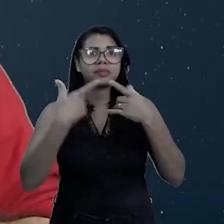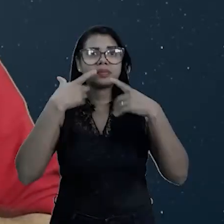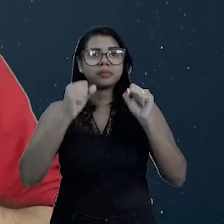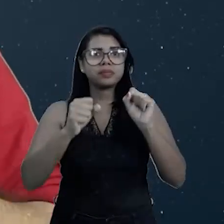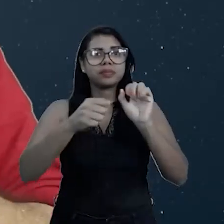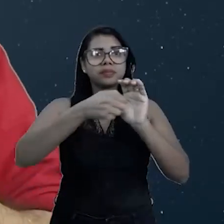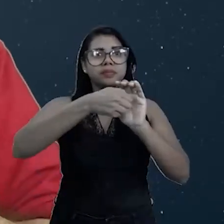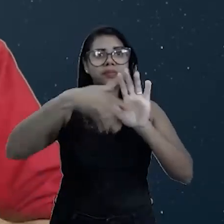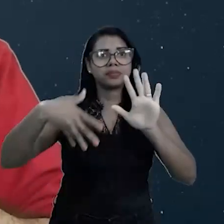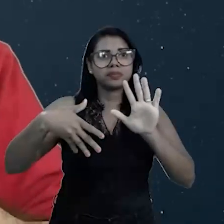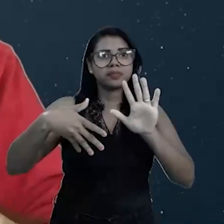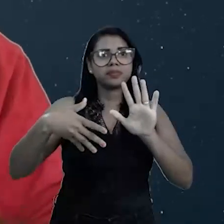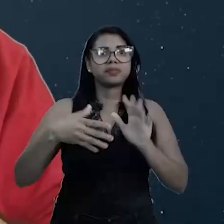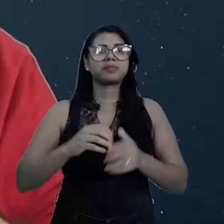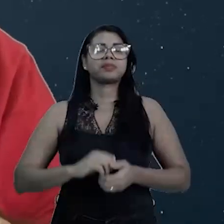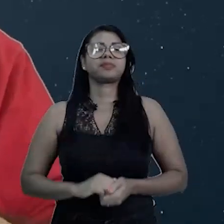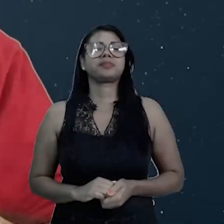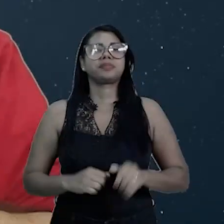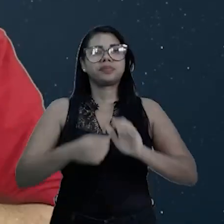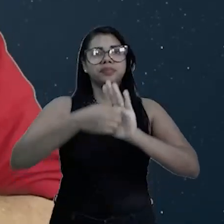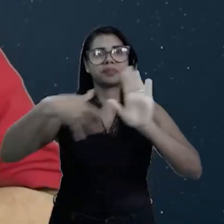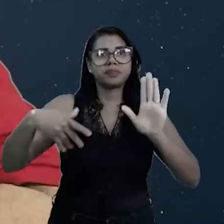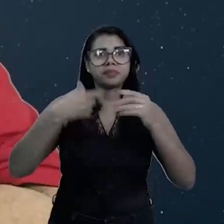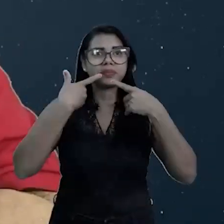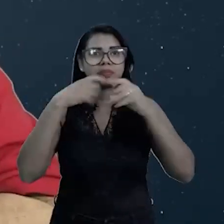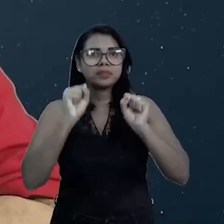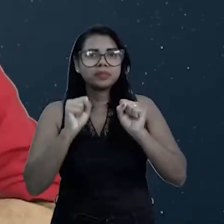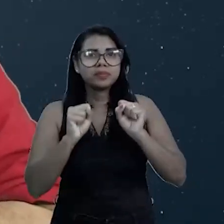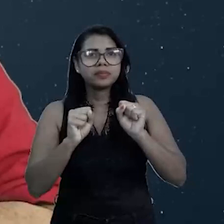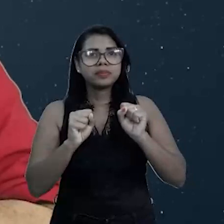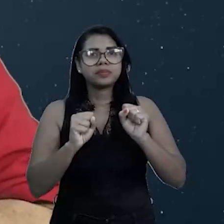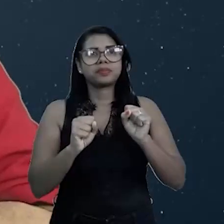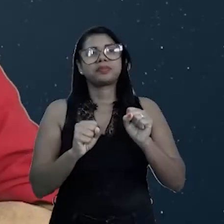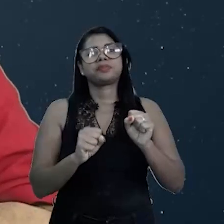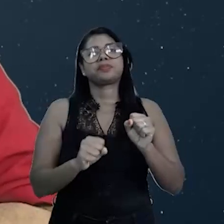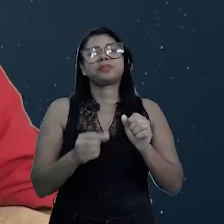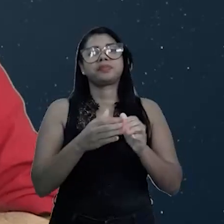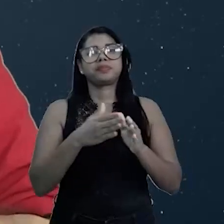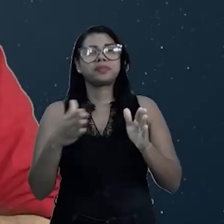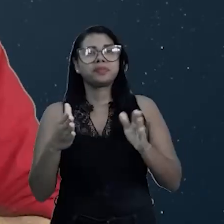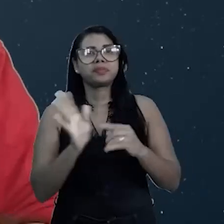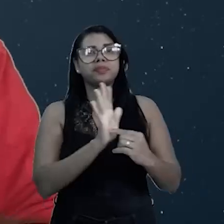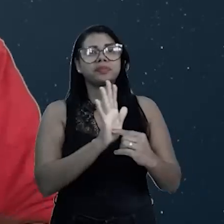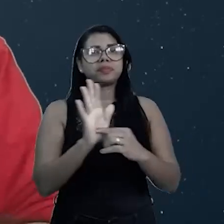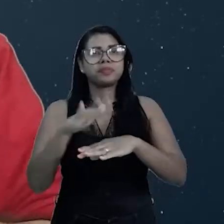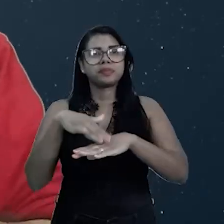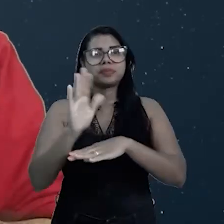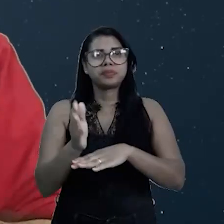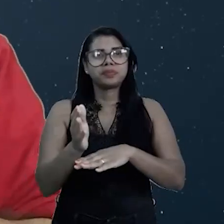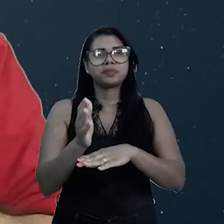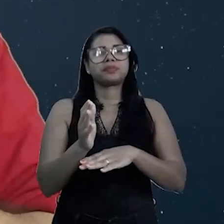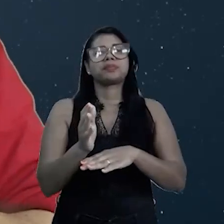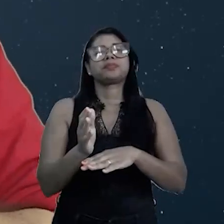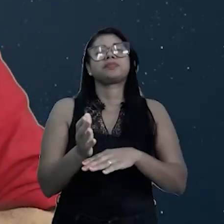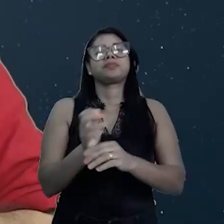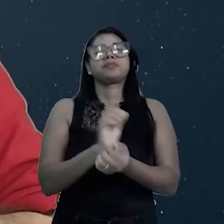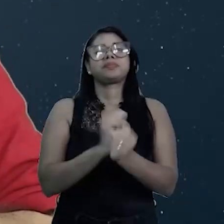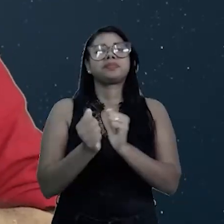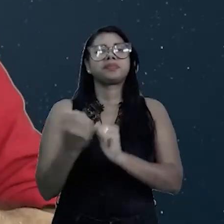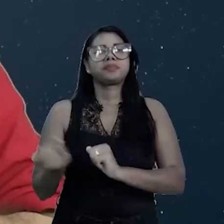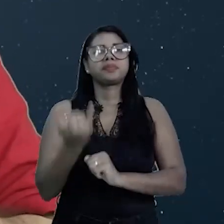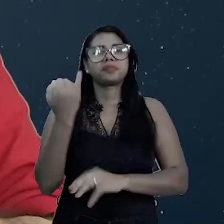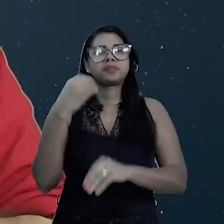linguagens. Então, as figuras de linguagens, elas se dividem. Essa divisão ela é mais didática. É importante que